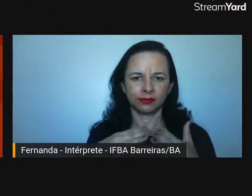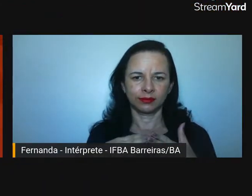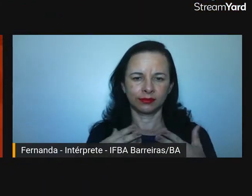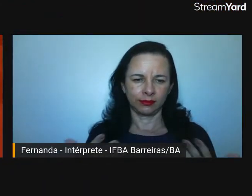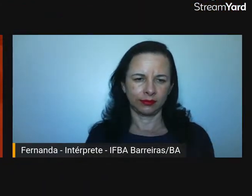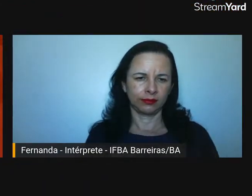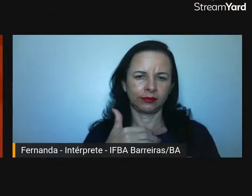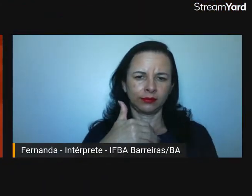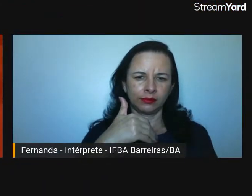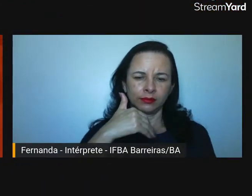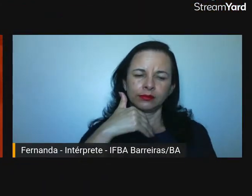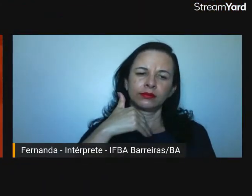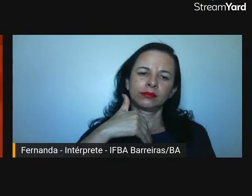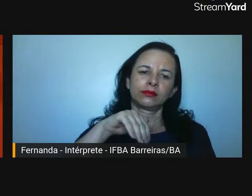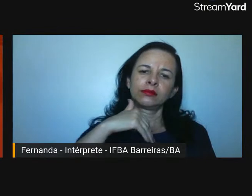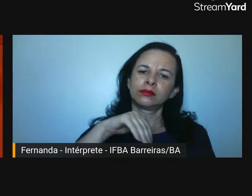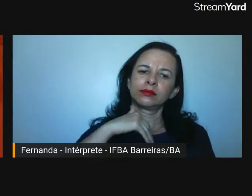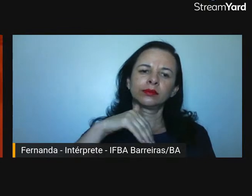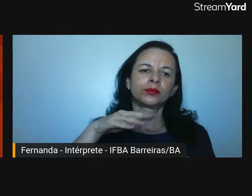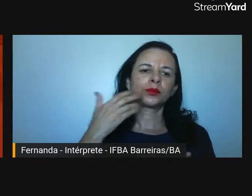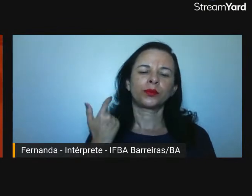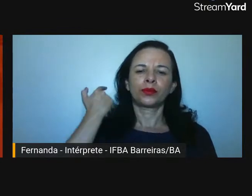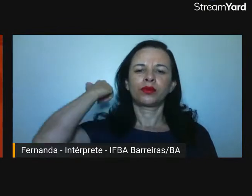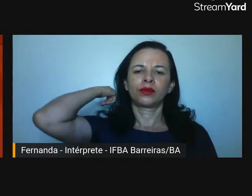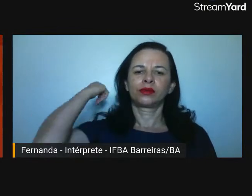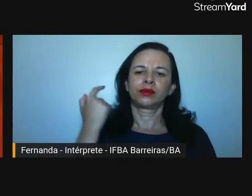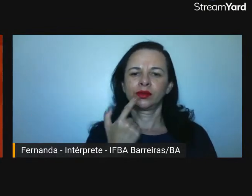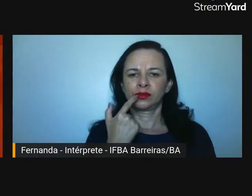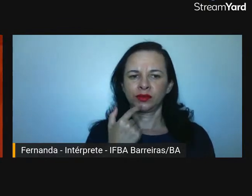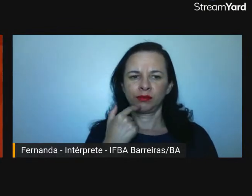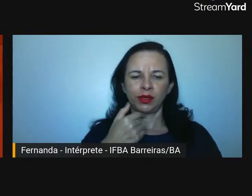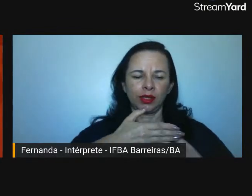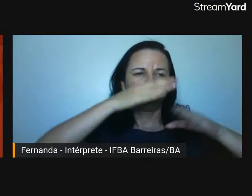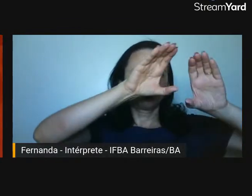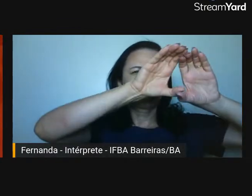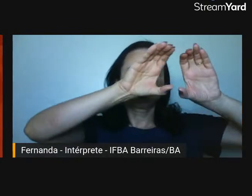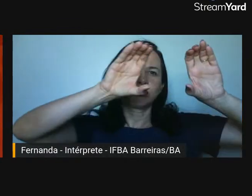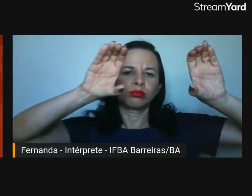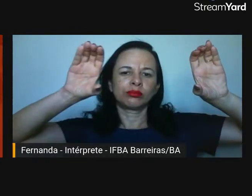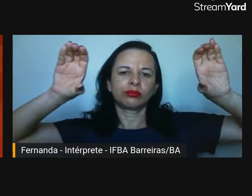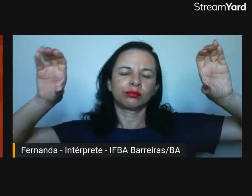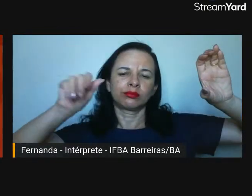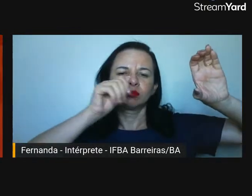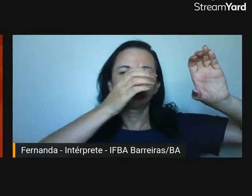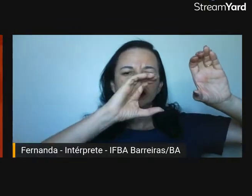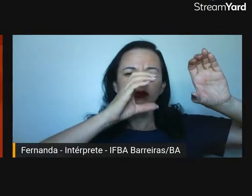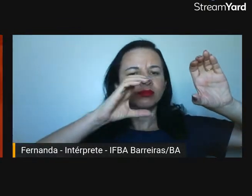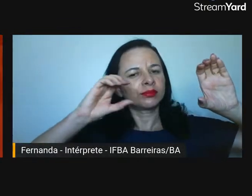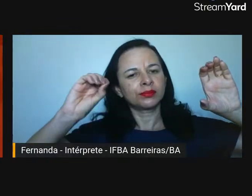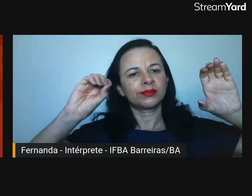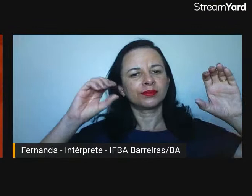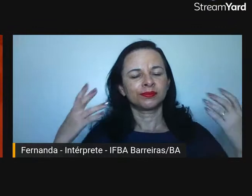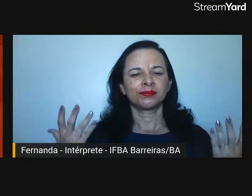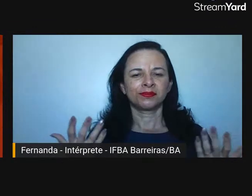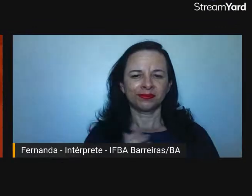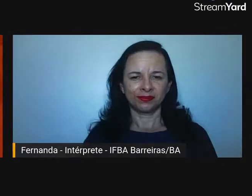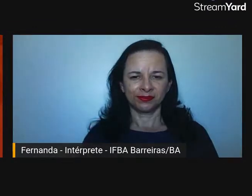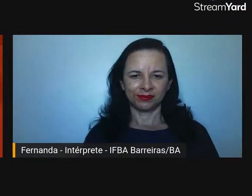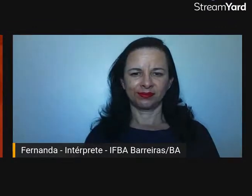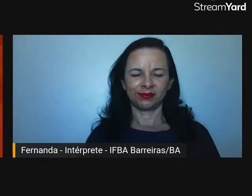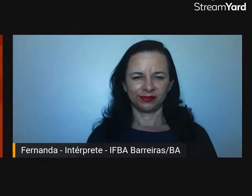um com a placa de Aço ao fundo ao centro desculpem Olha